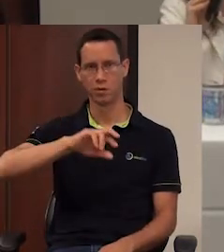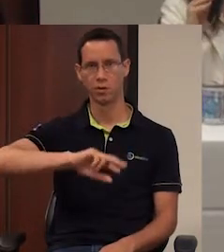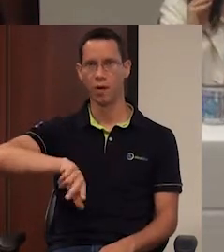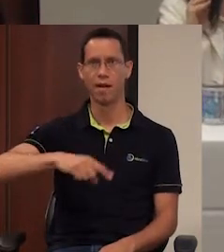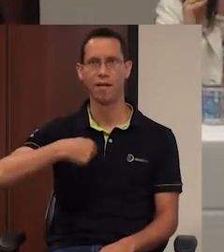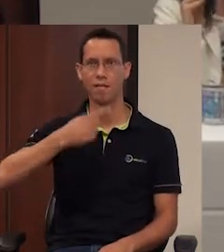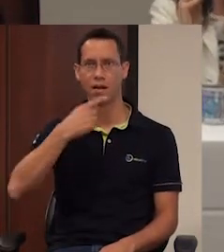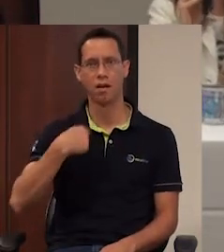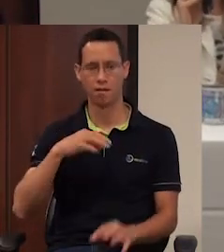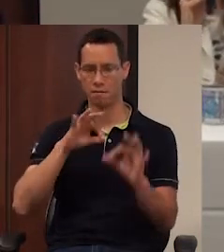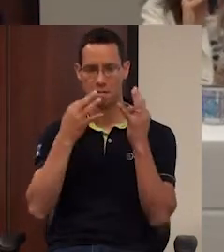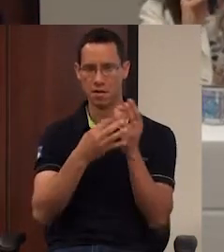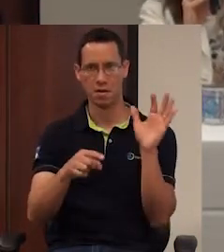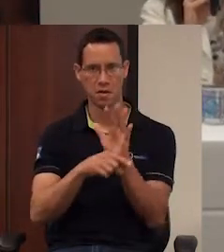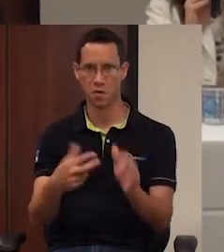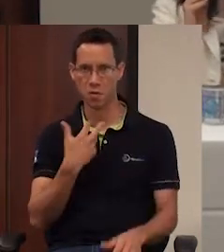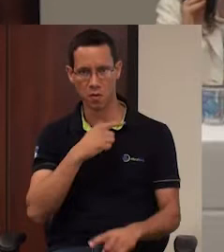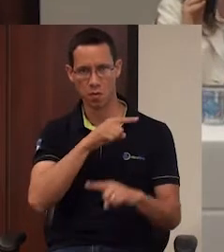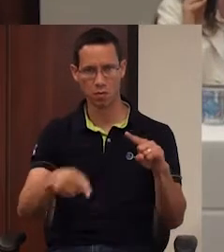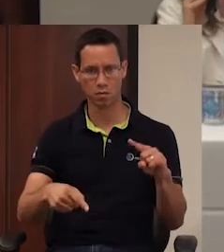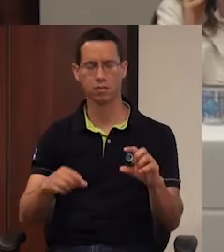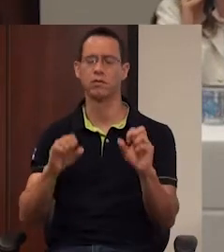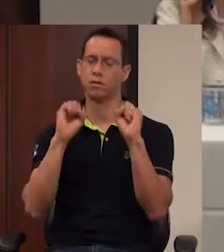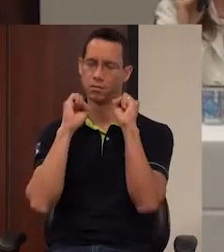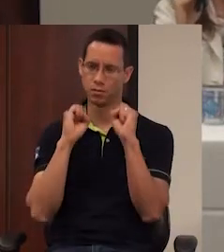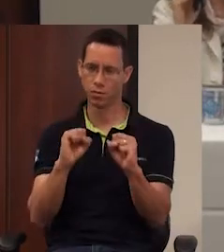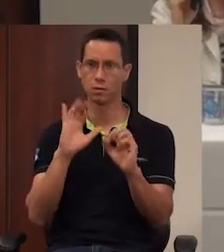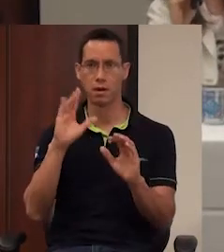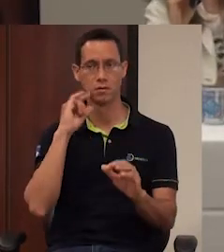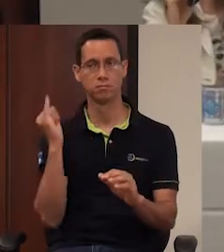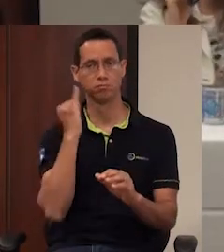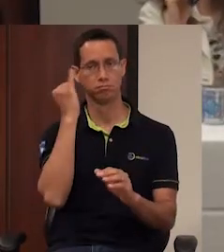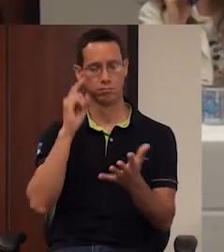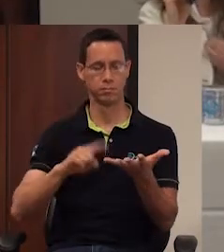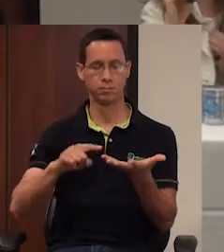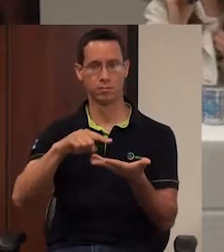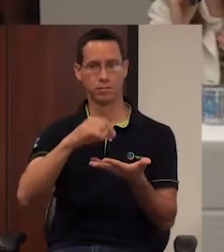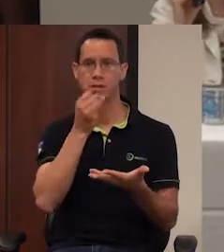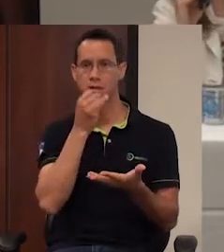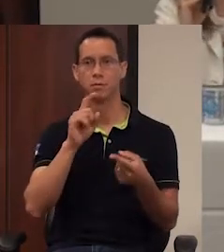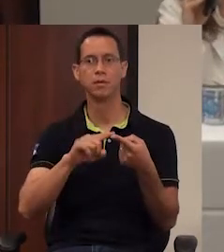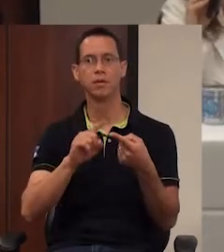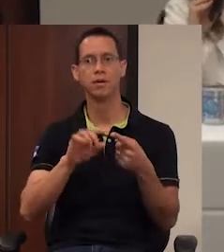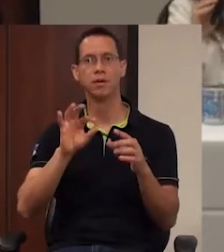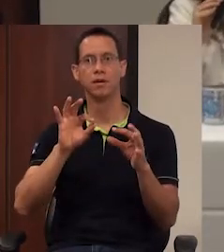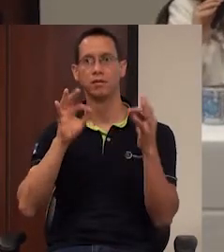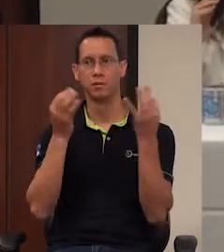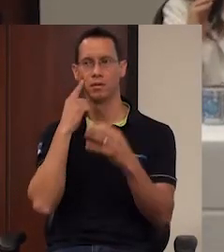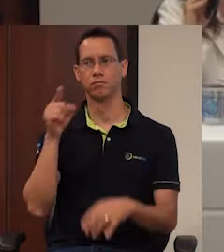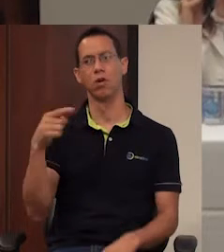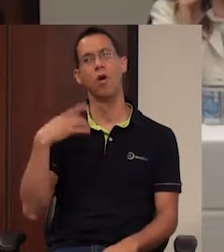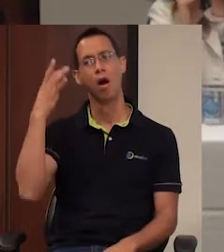pode ser um mecanismo de apoio. Eu acho que sim, pode, mas eu acho que tem alguns pontos importantes que é a família fazer suposições sobre o que é do melhor interesse da